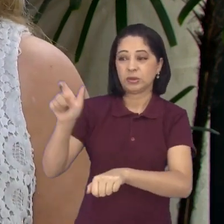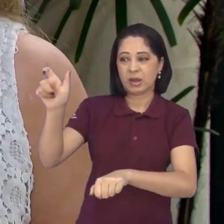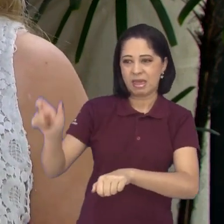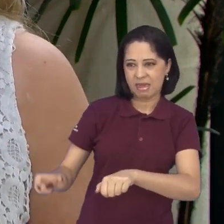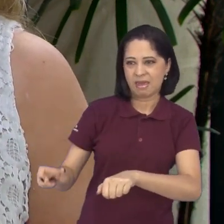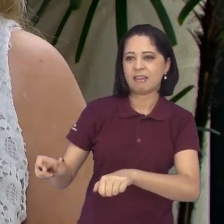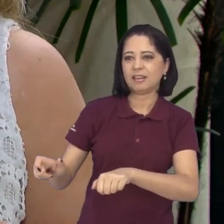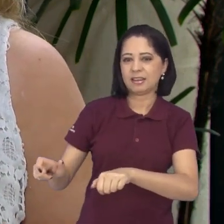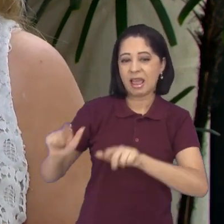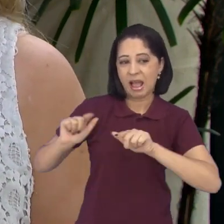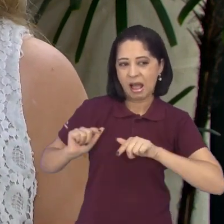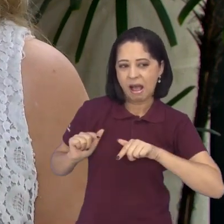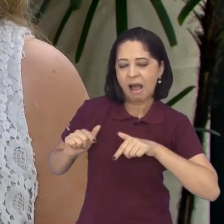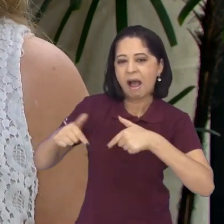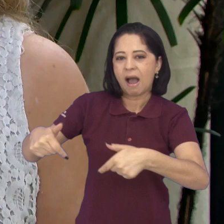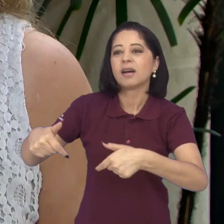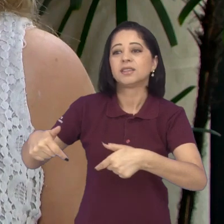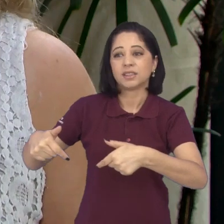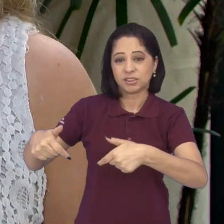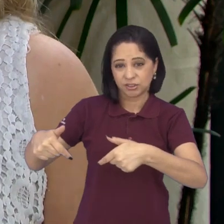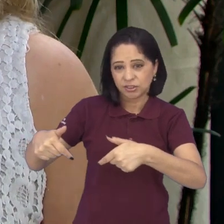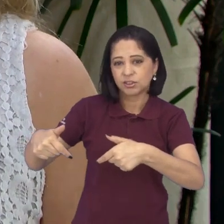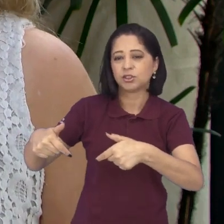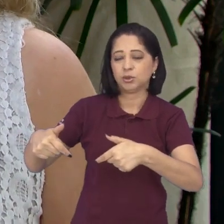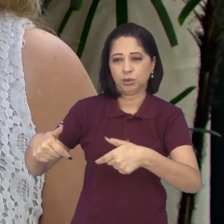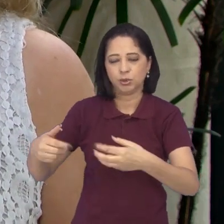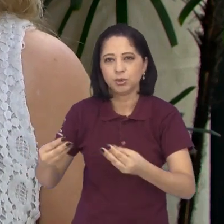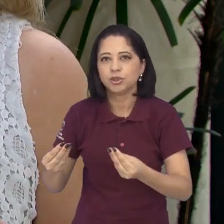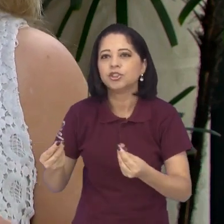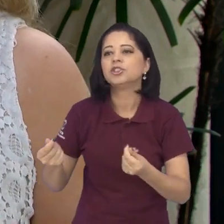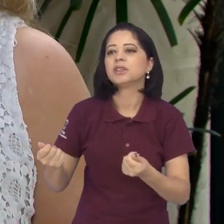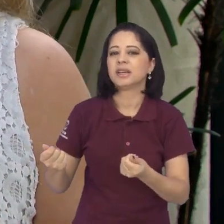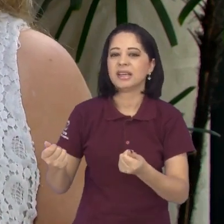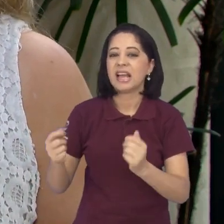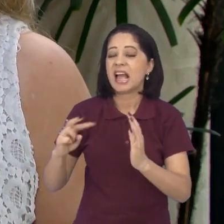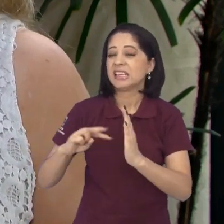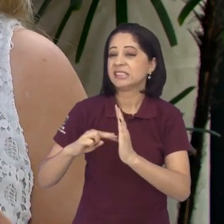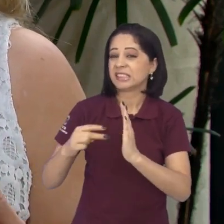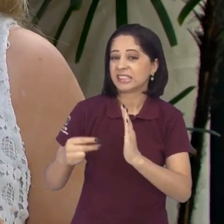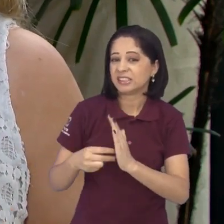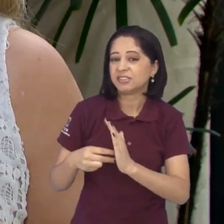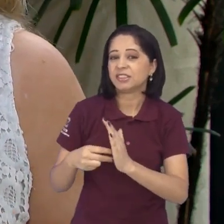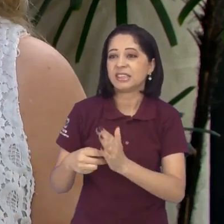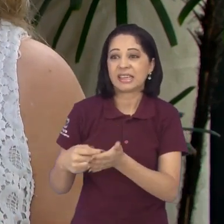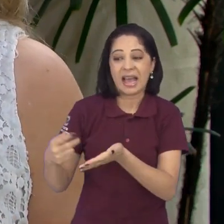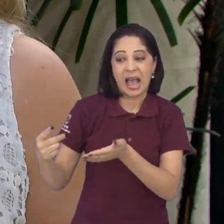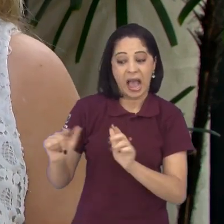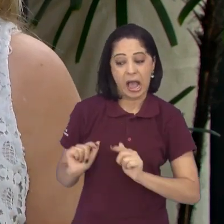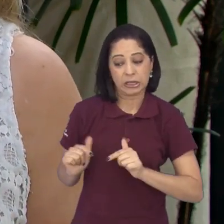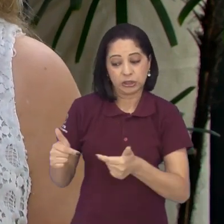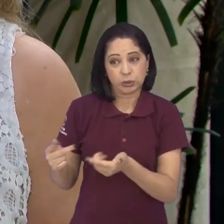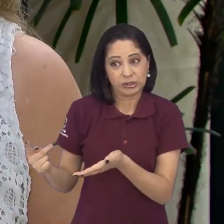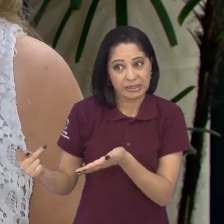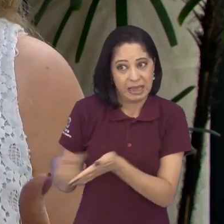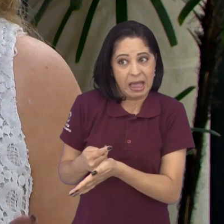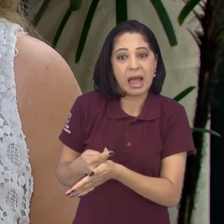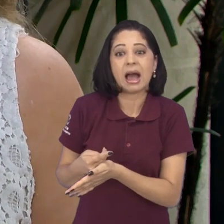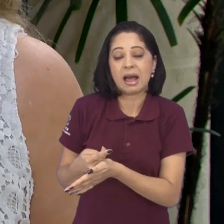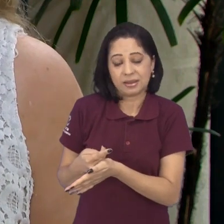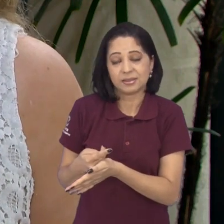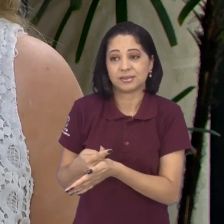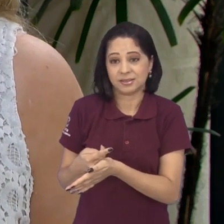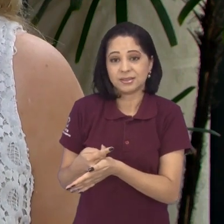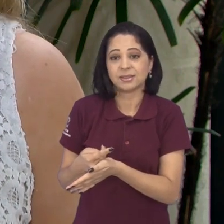realiza algum tipo de ato que pode ser configurado um desvio de munus